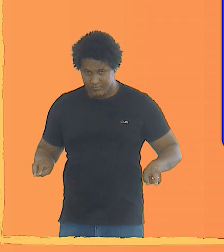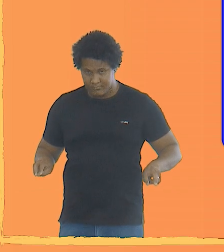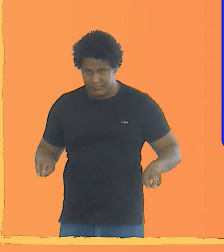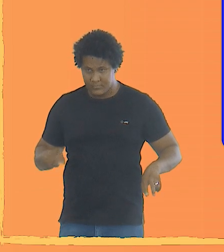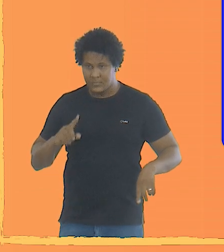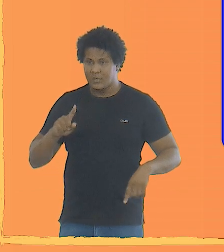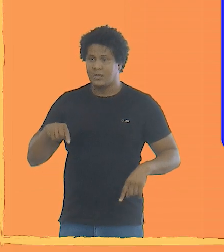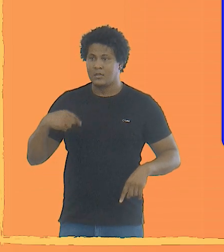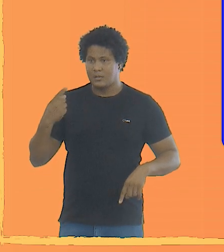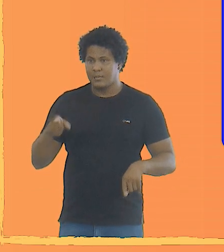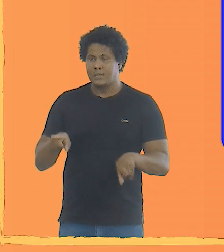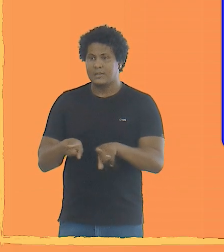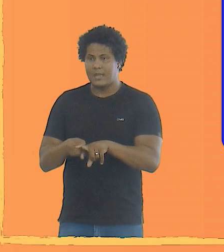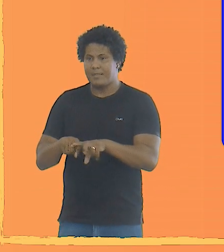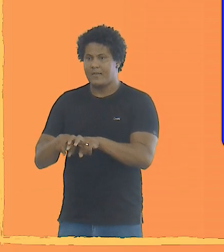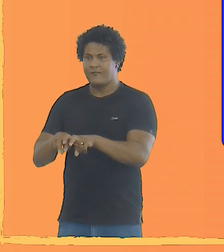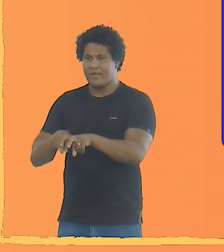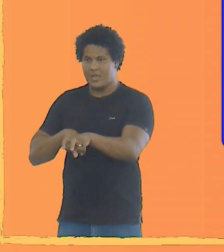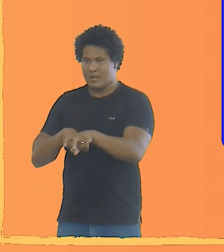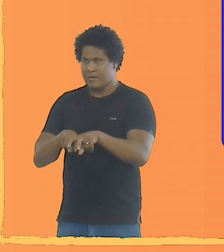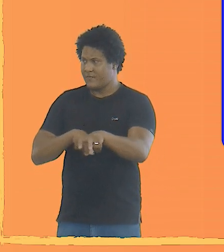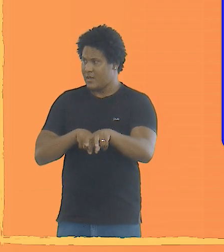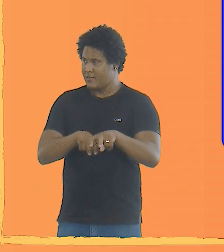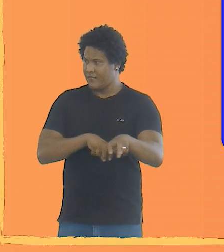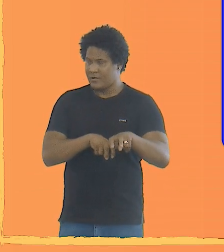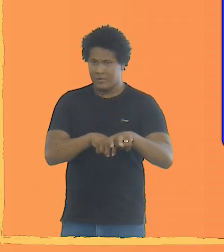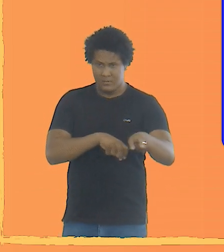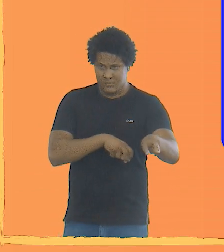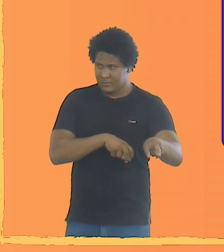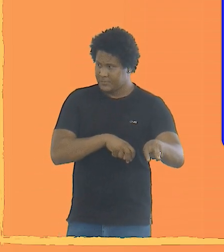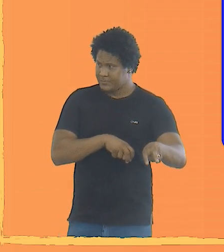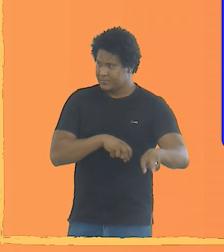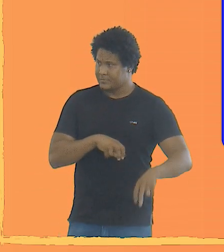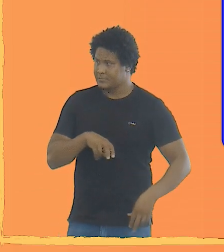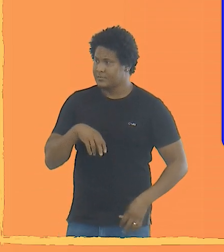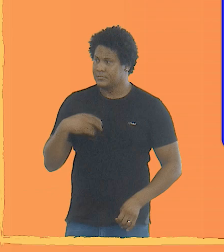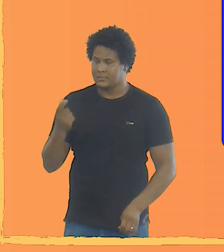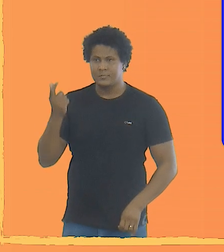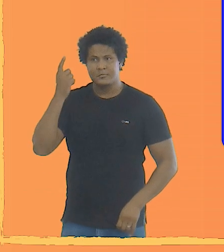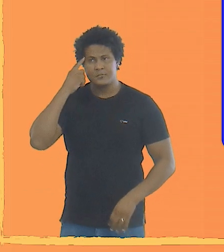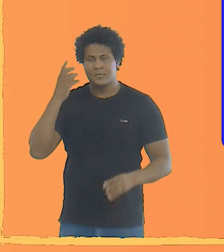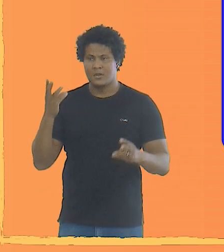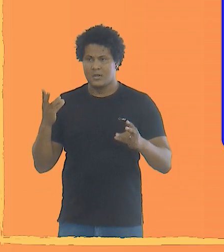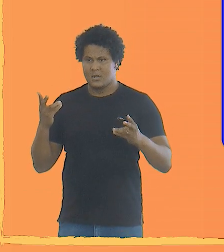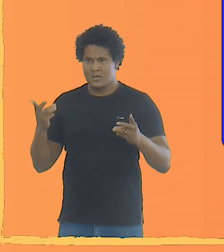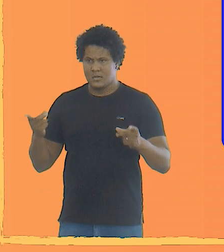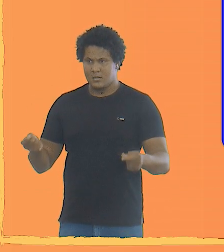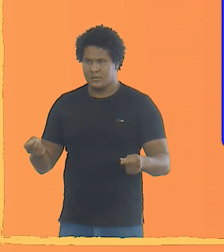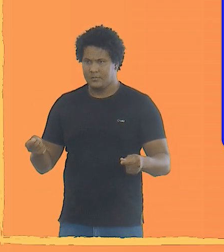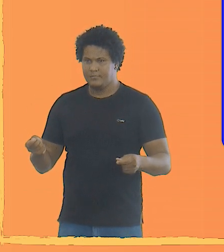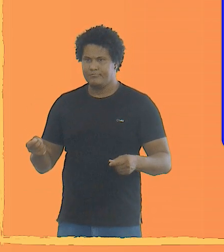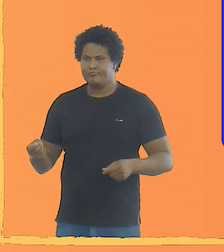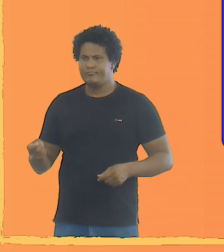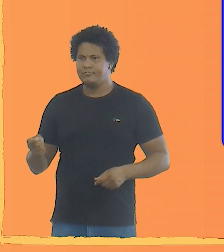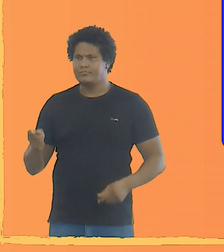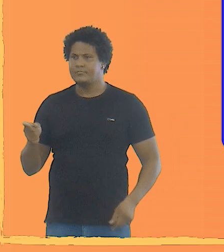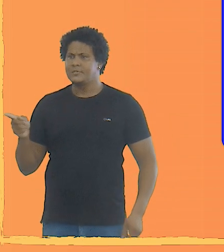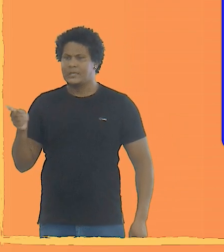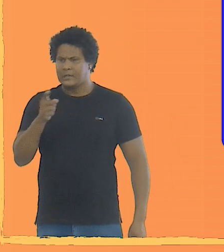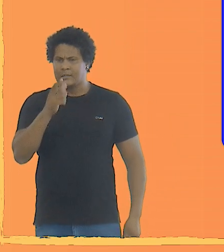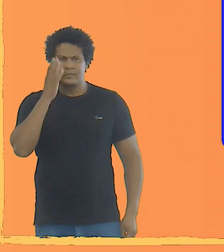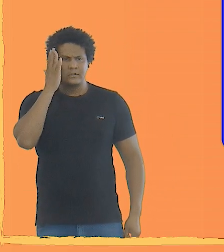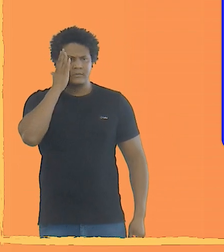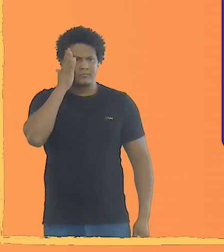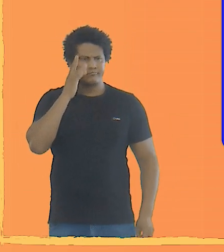vai contar também a quantidade de filas que você tem, para contar a quantidade de cadeiras. Sabe o problema das calças e das